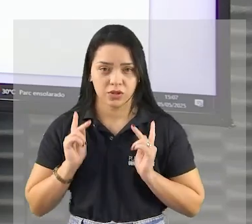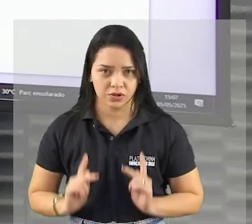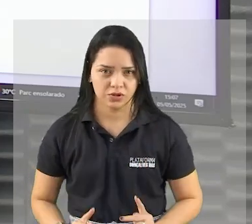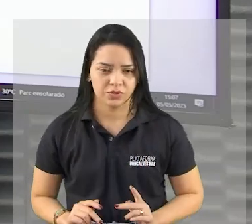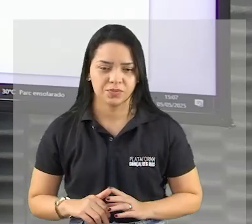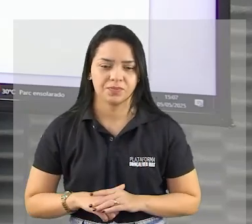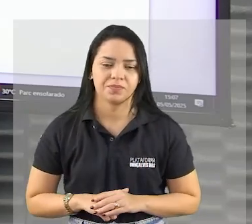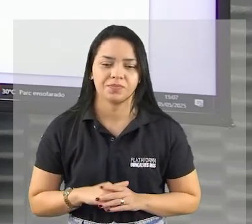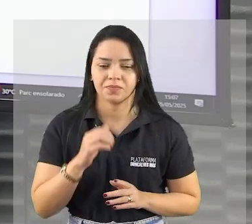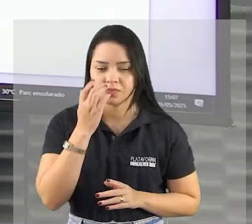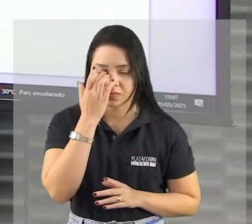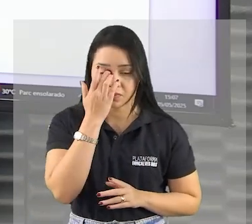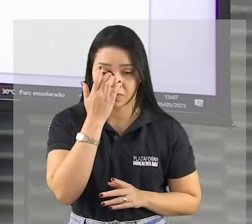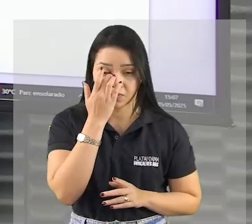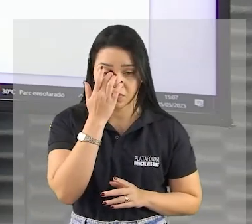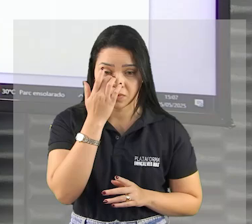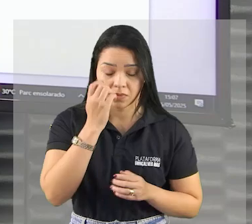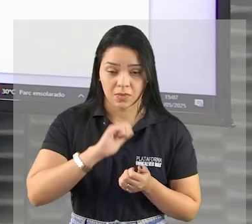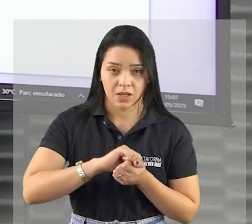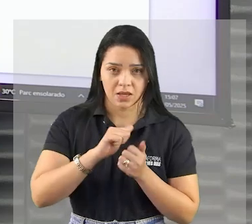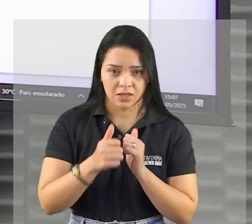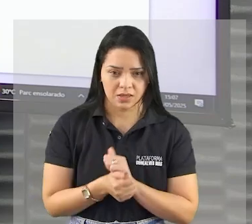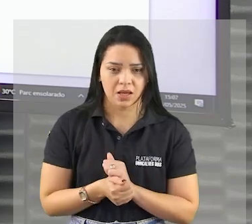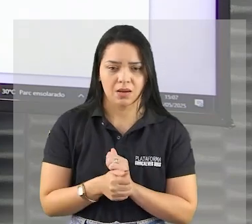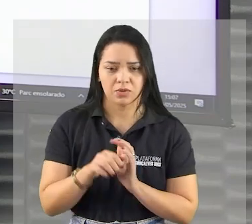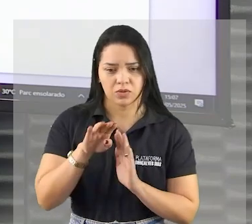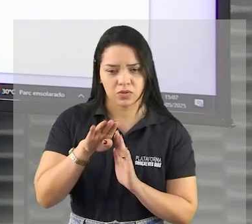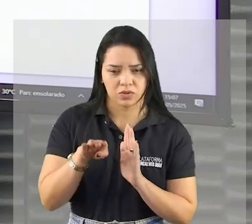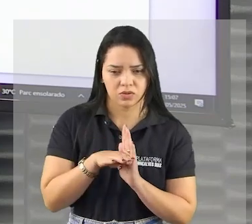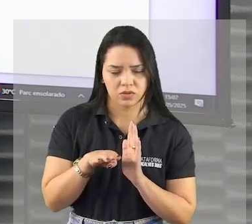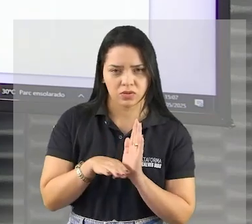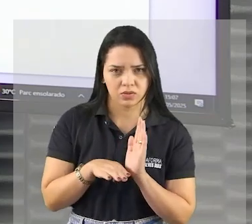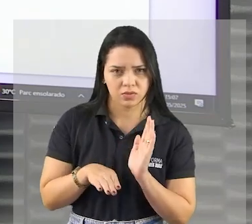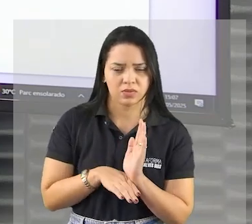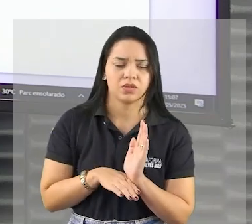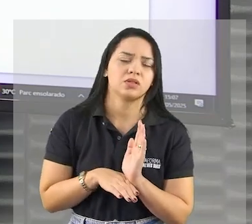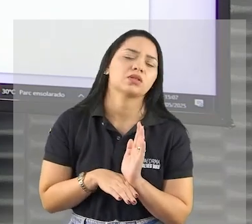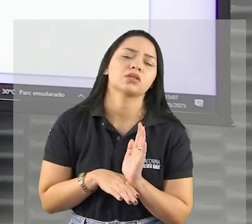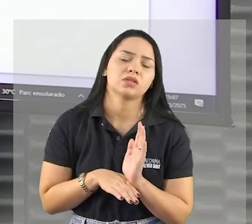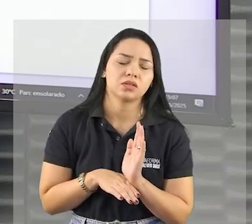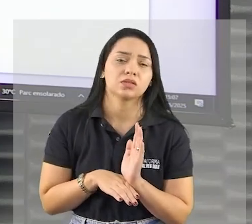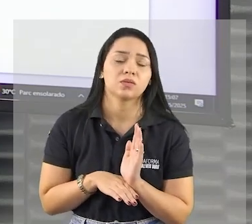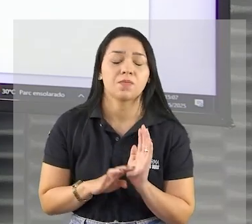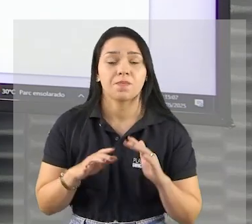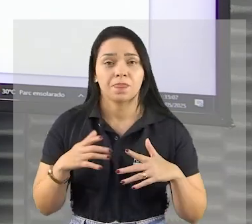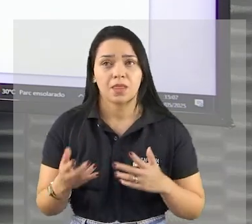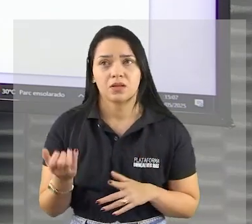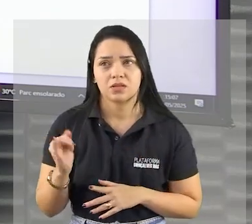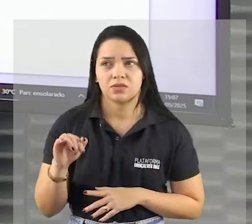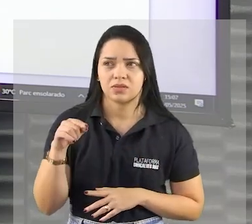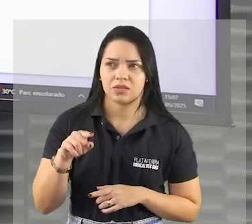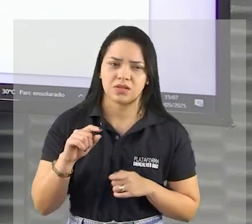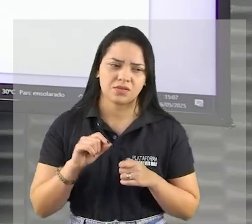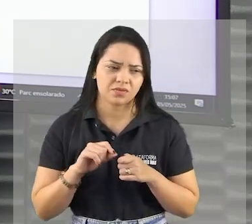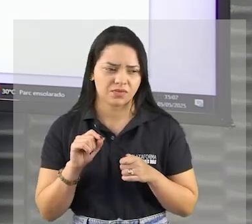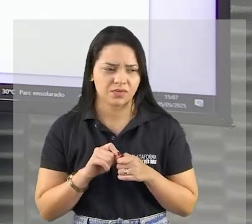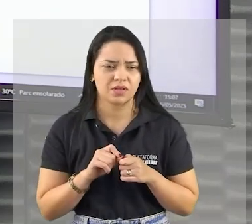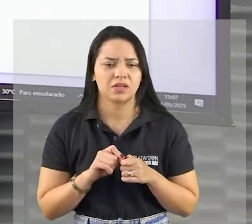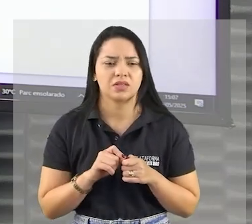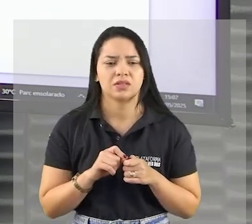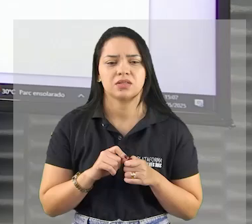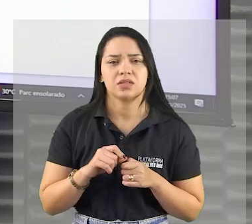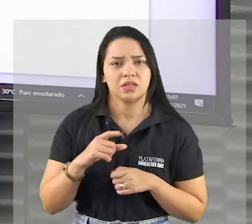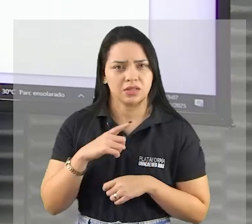certo? Adapte o cronograma com base no seu rendimento, né? Então, se você faz simulados com